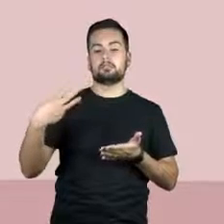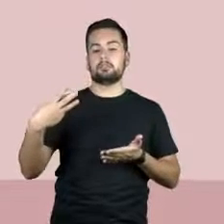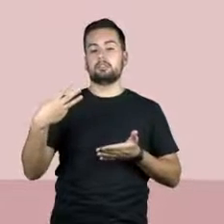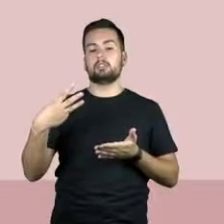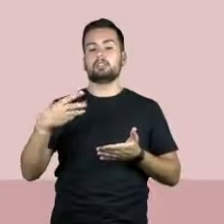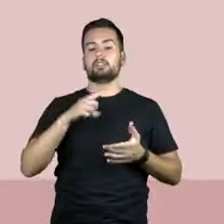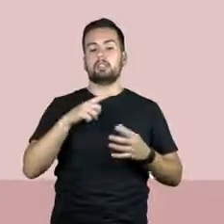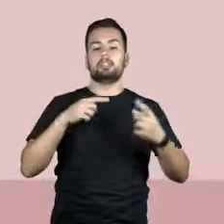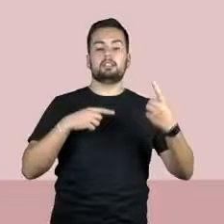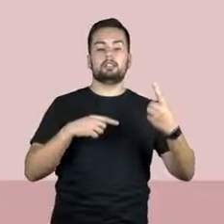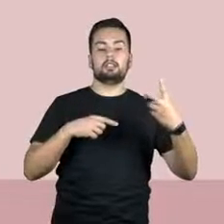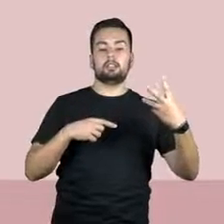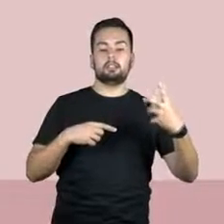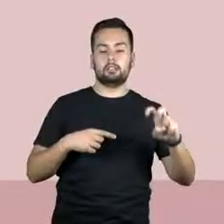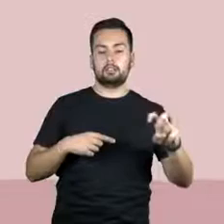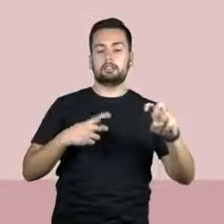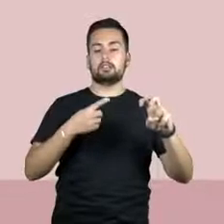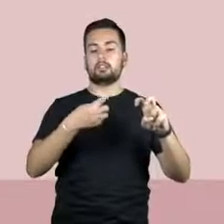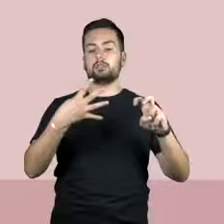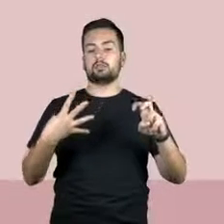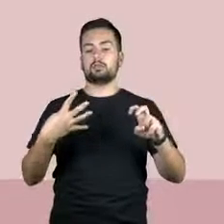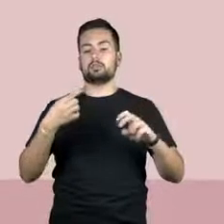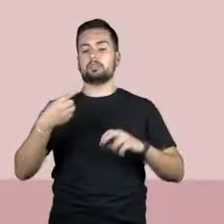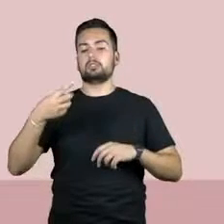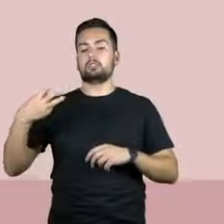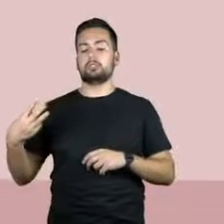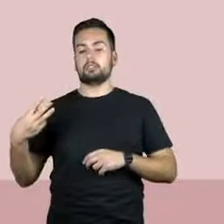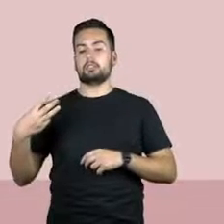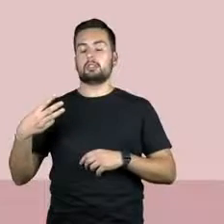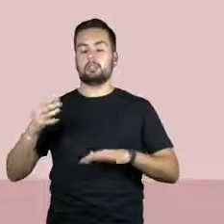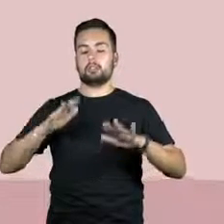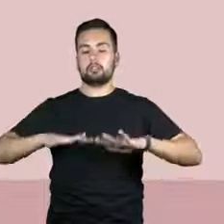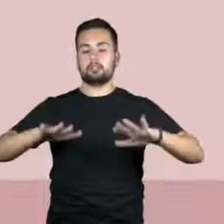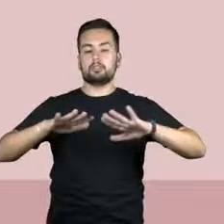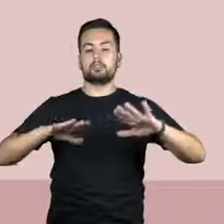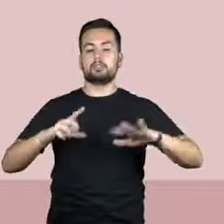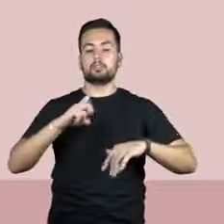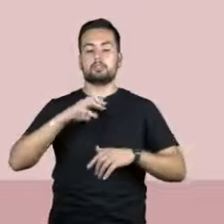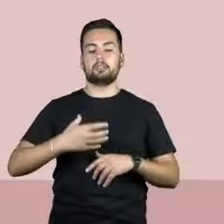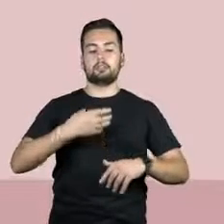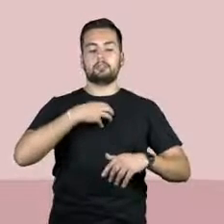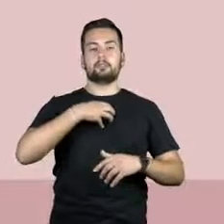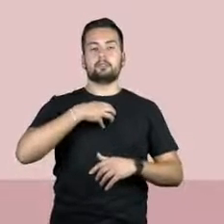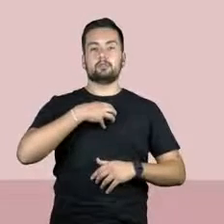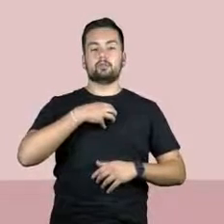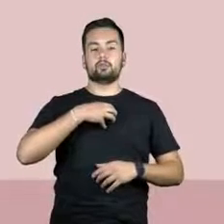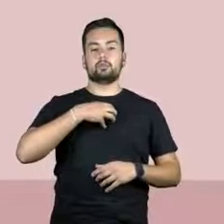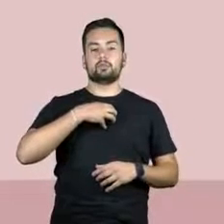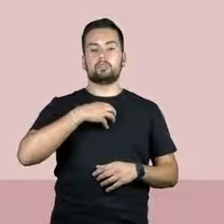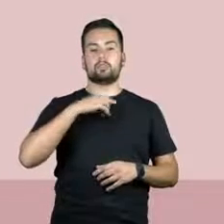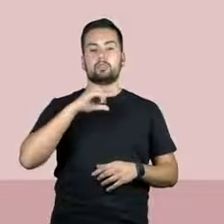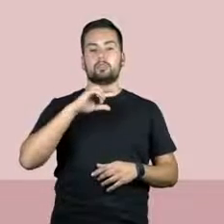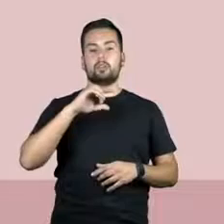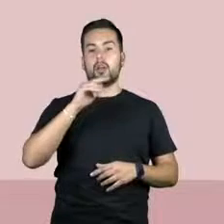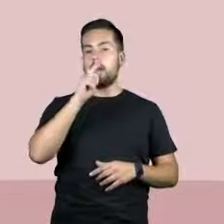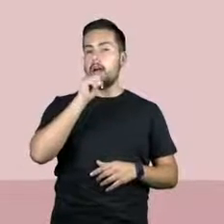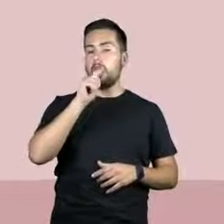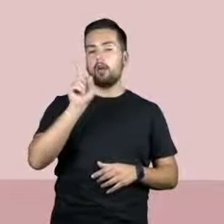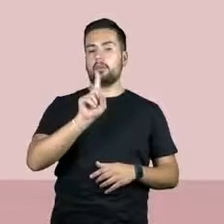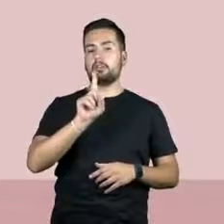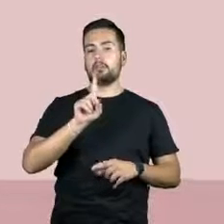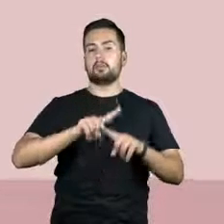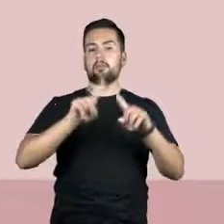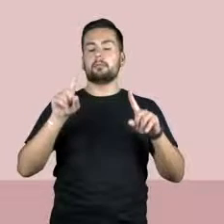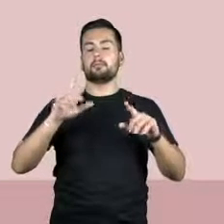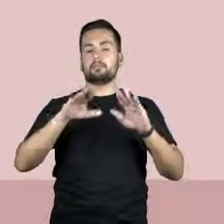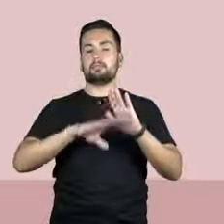13, nessa fatia aqui mais especificadamente, uma região onde ela vai estar sob efeito, não sob efeito d'água, né, e sob efeito do nível